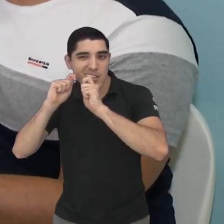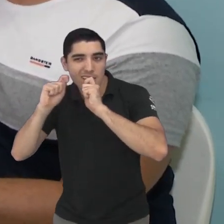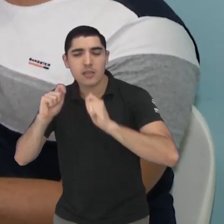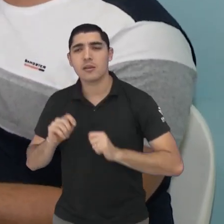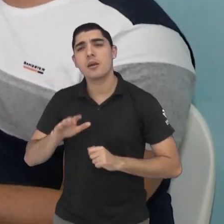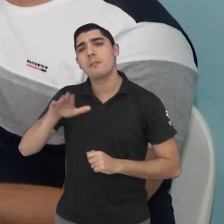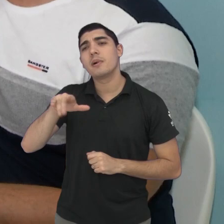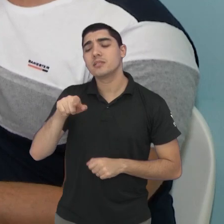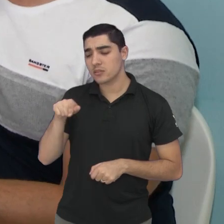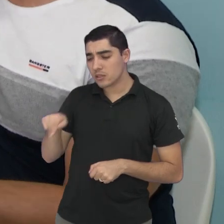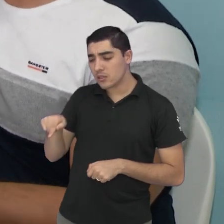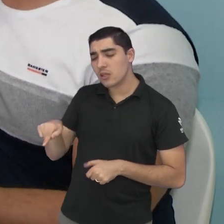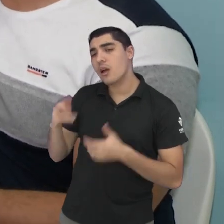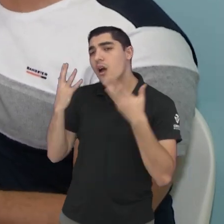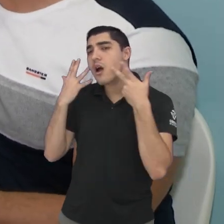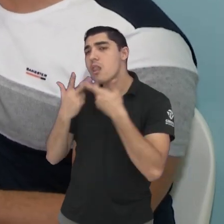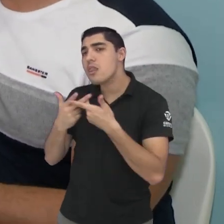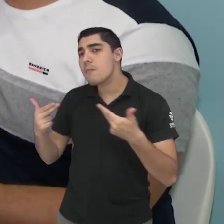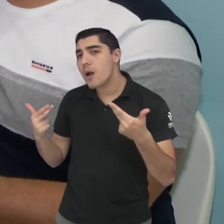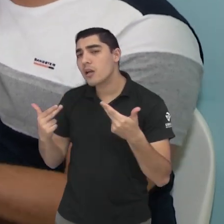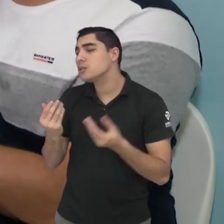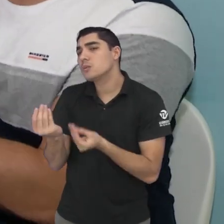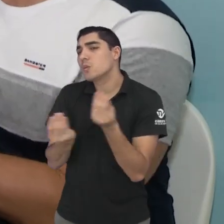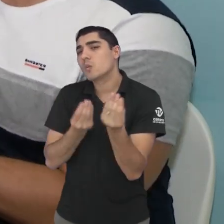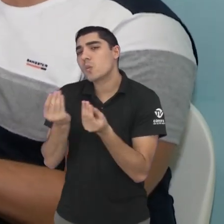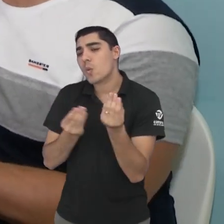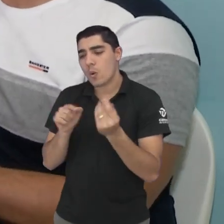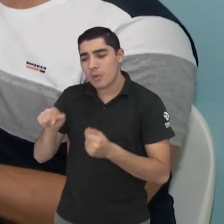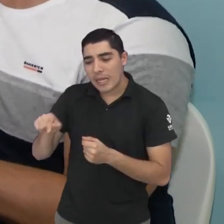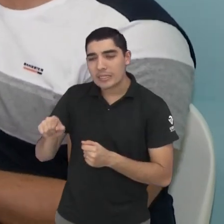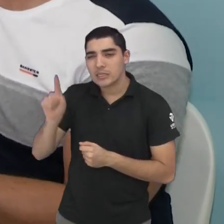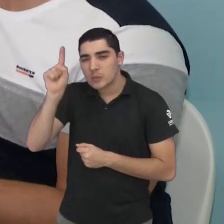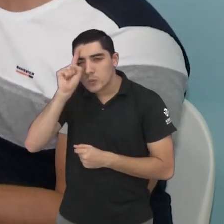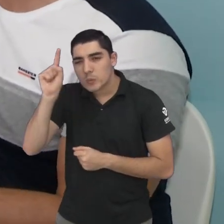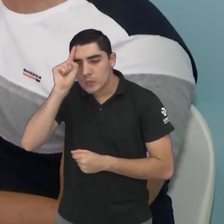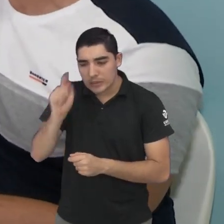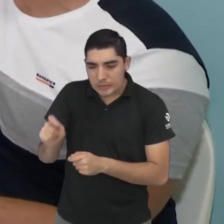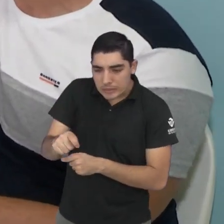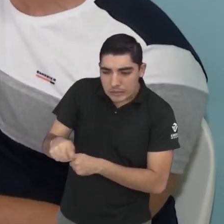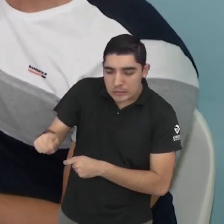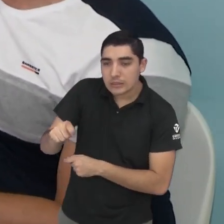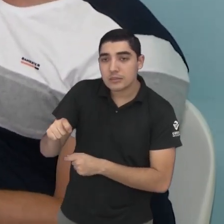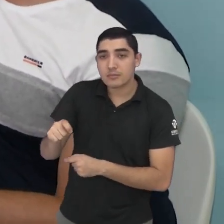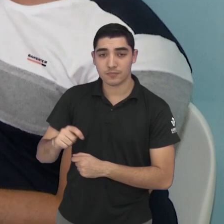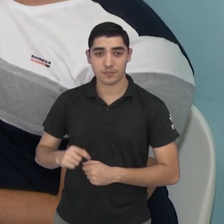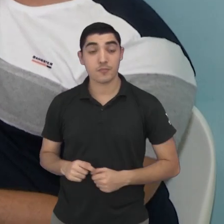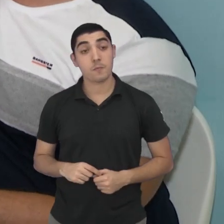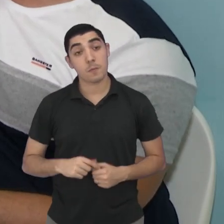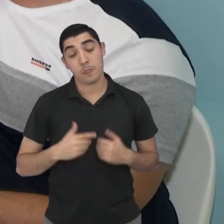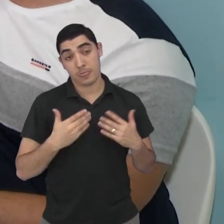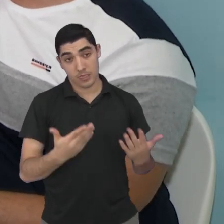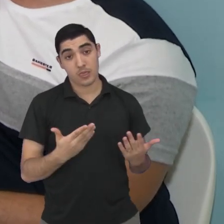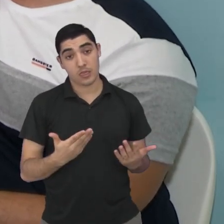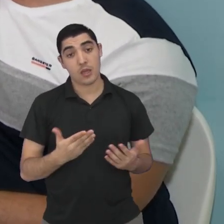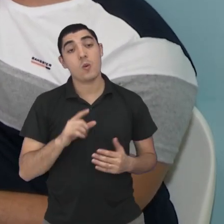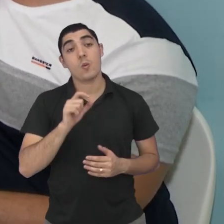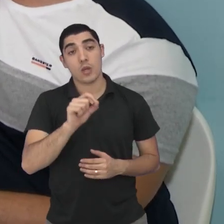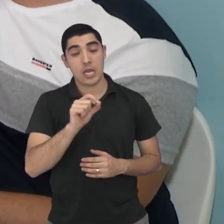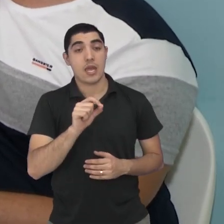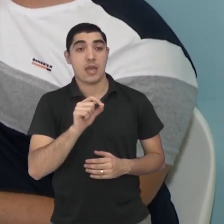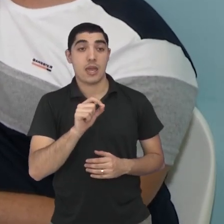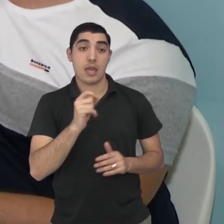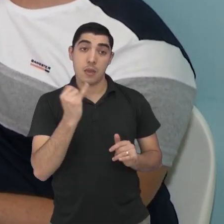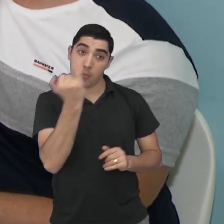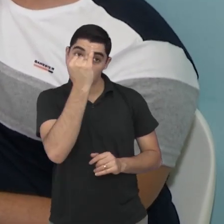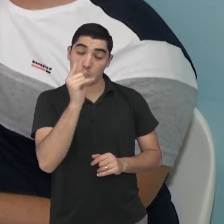é pros pets? Como é que é essa rotina diária para os nossos animais de estimação? O padrão ouro da manutenção